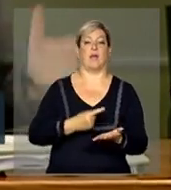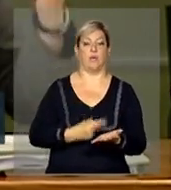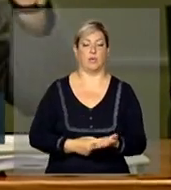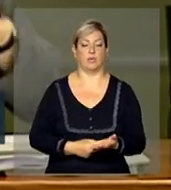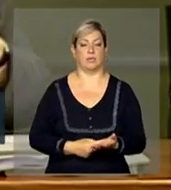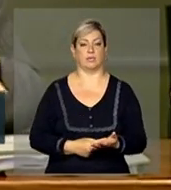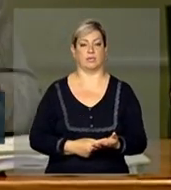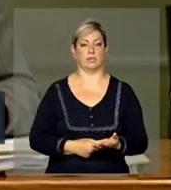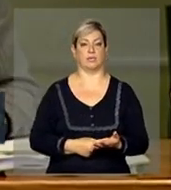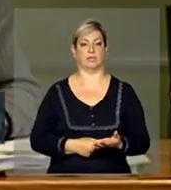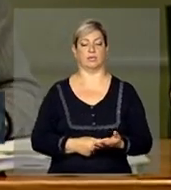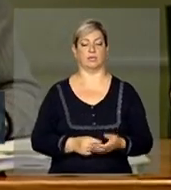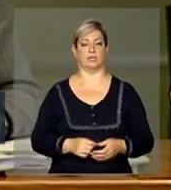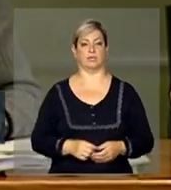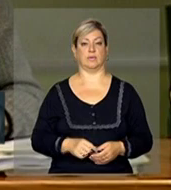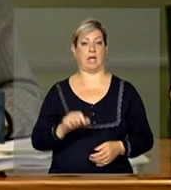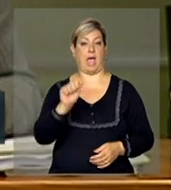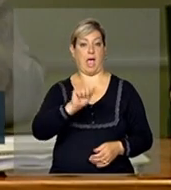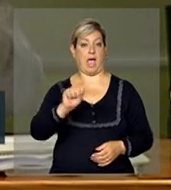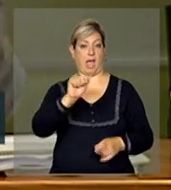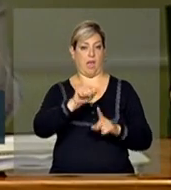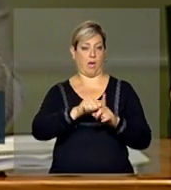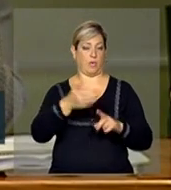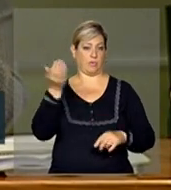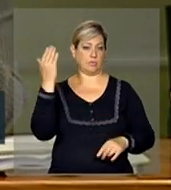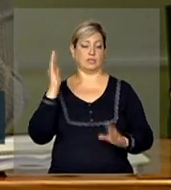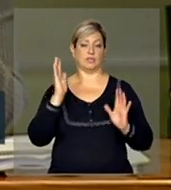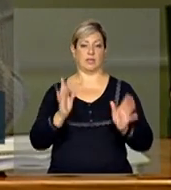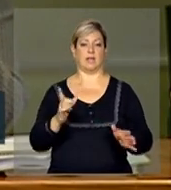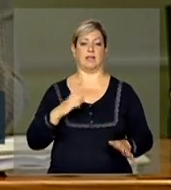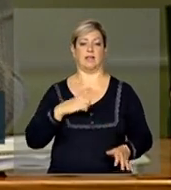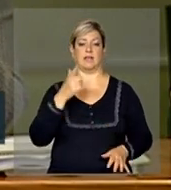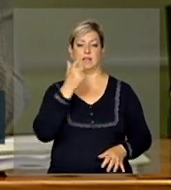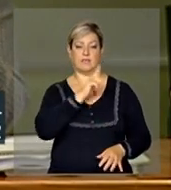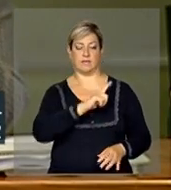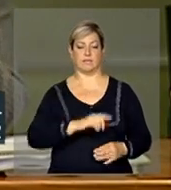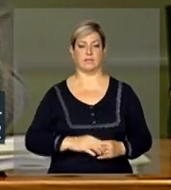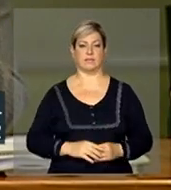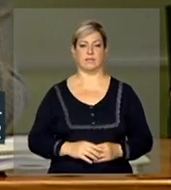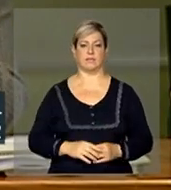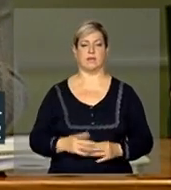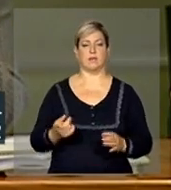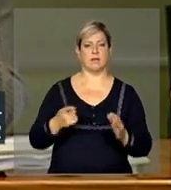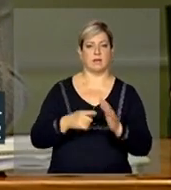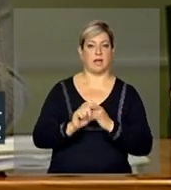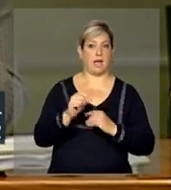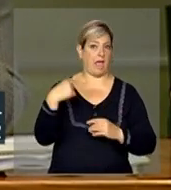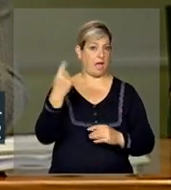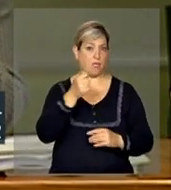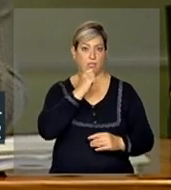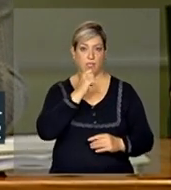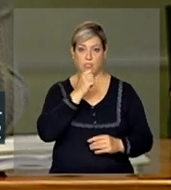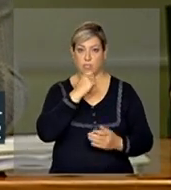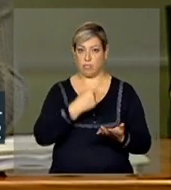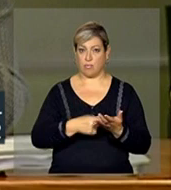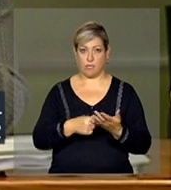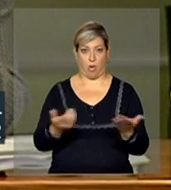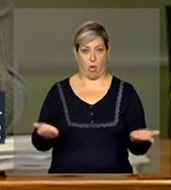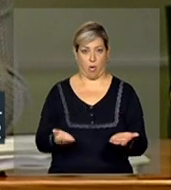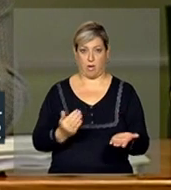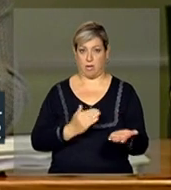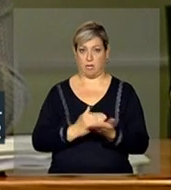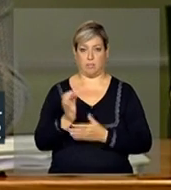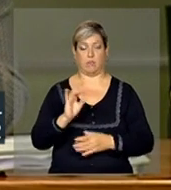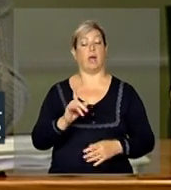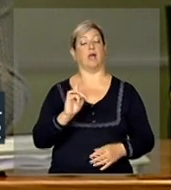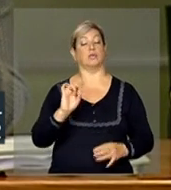em agosto e já tiveram os pagamentos feitos. Então, quer dizer que aquelas que não tiveram, não fizeram acordo não vão ter aumento esse ano? Não, não tá previsto.